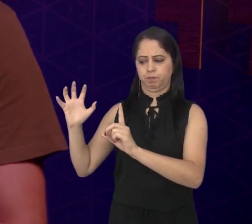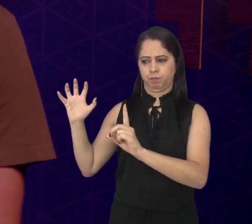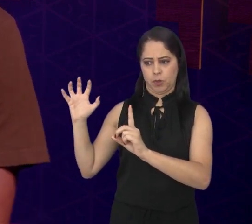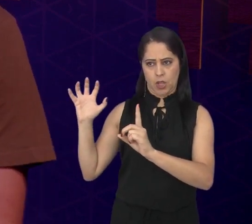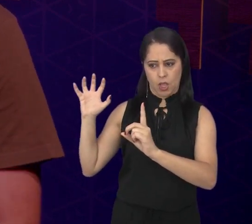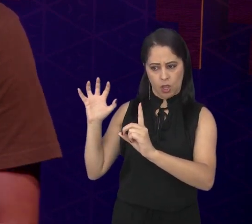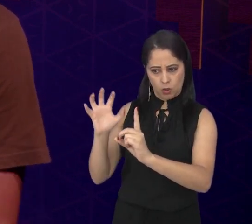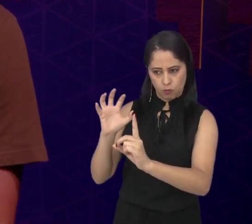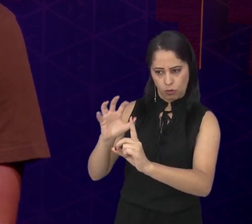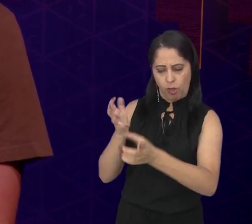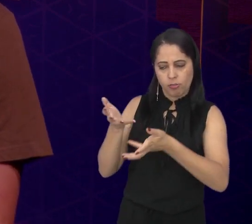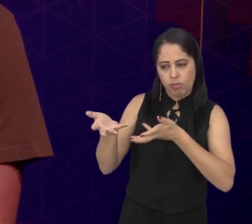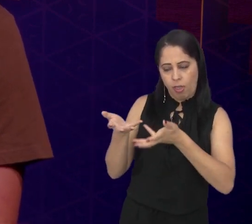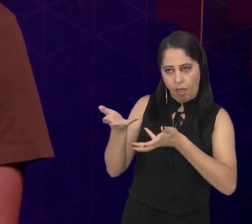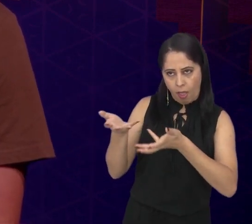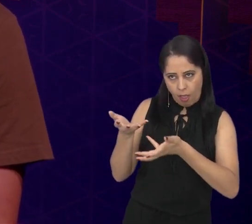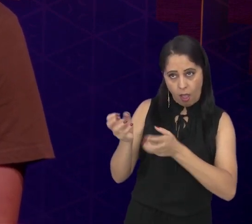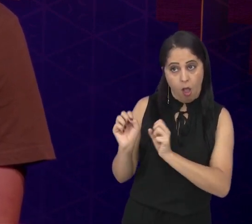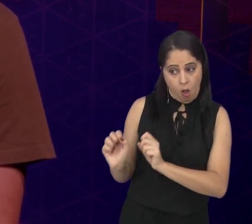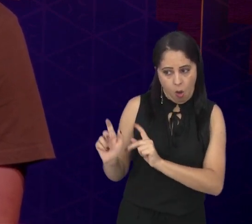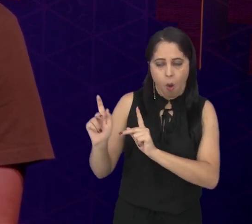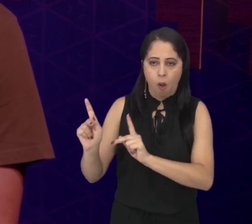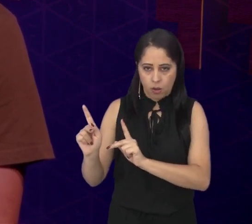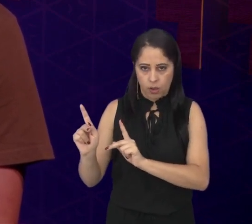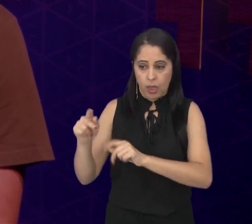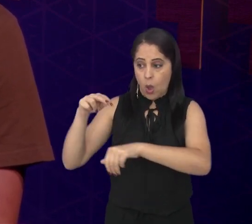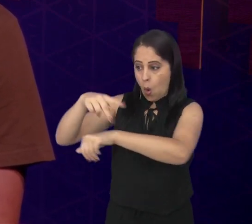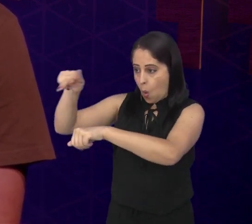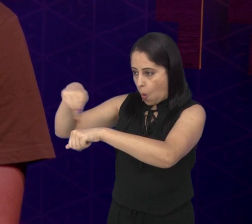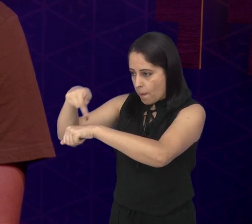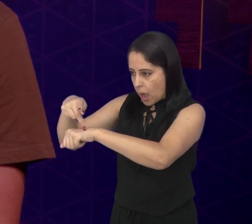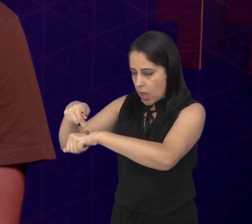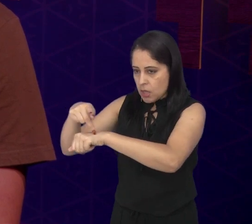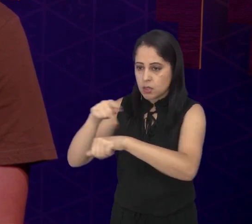uma política de boa vizinhança,